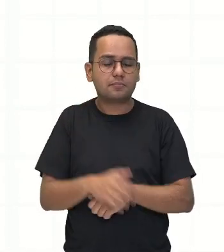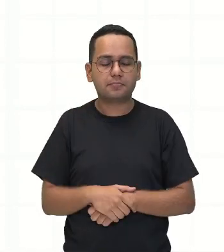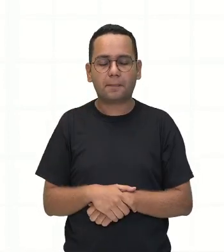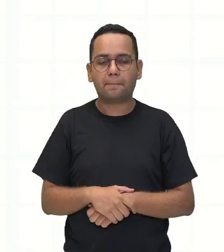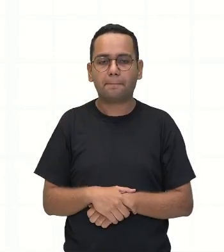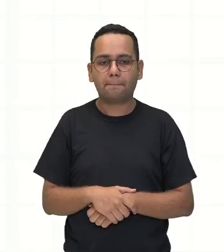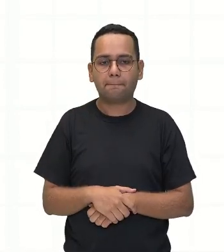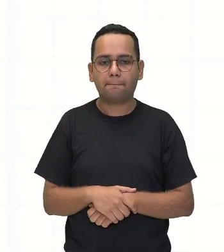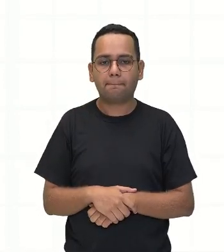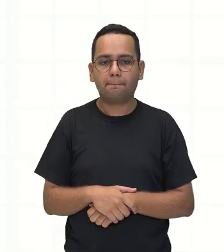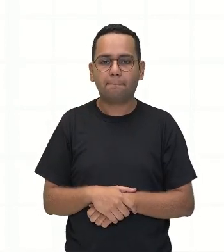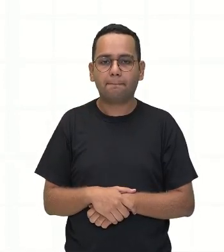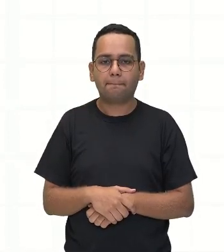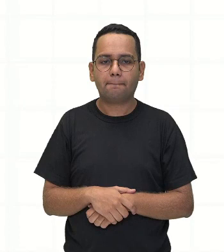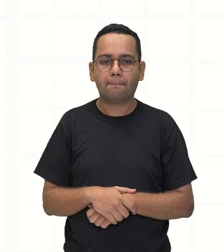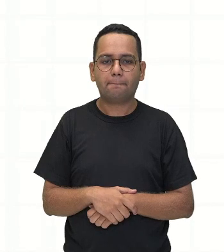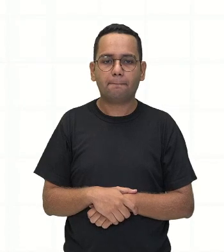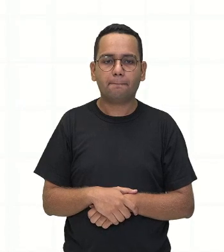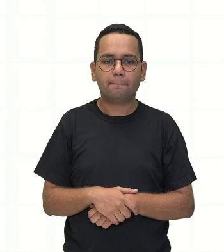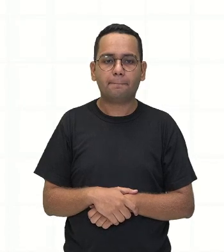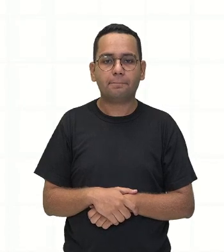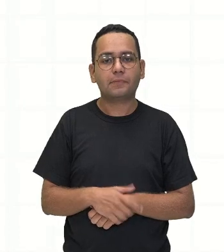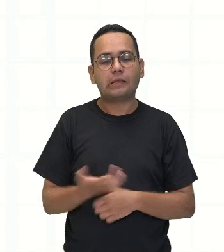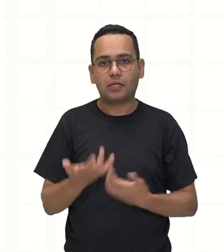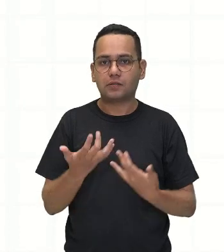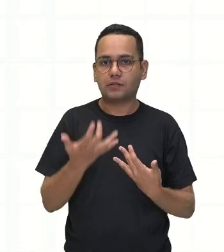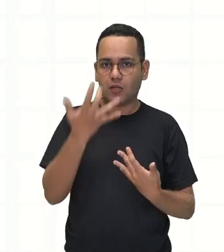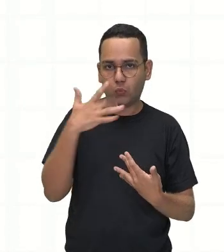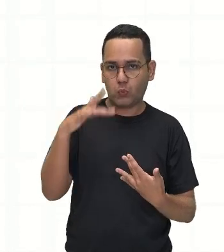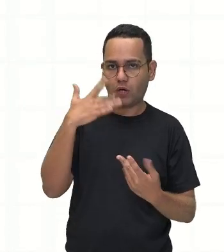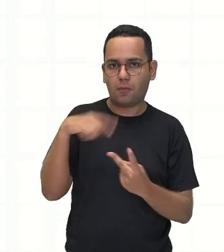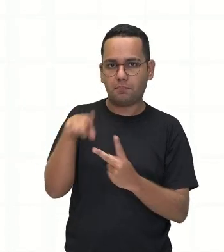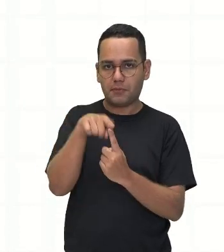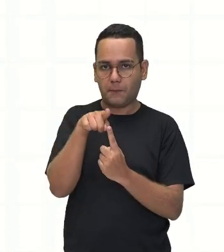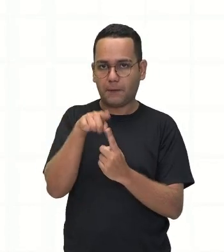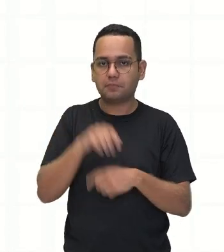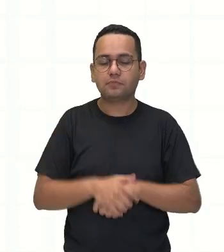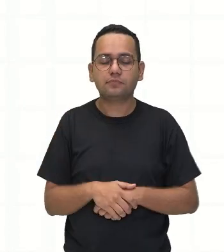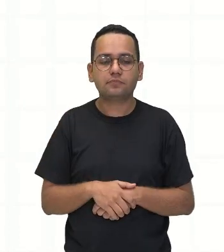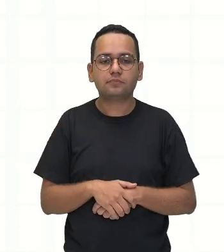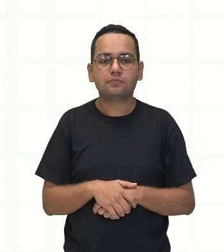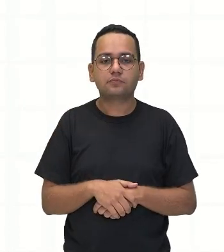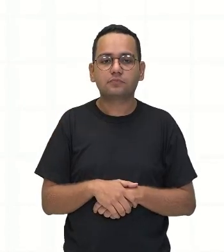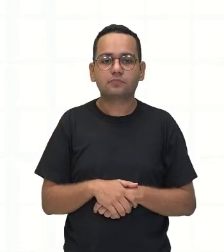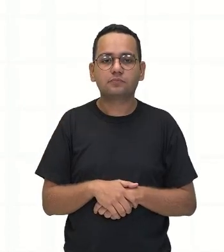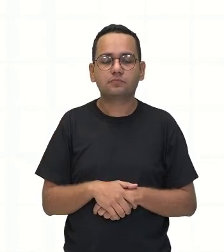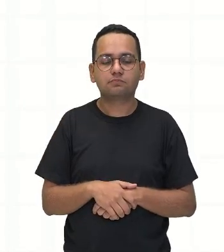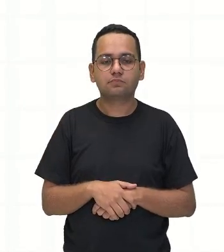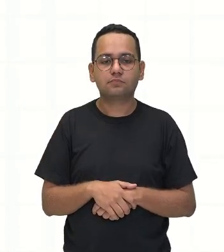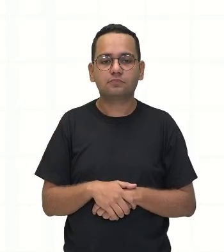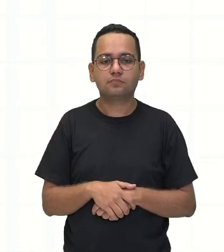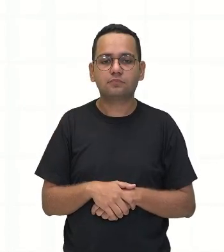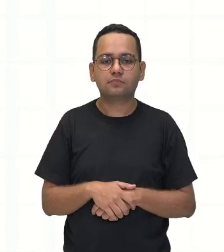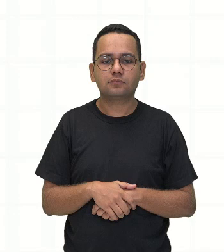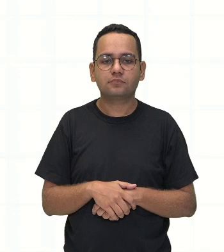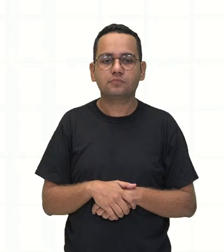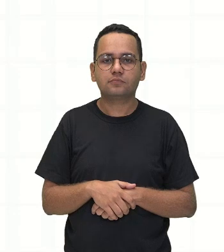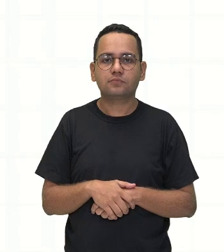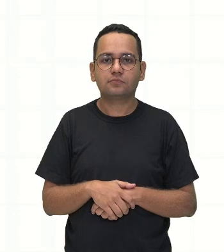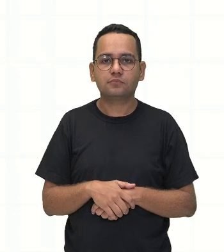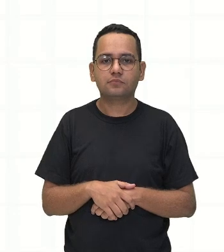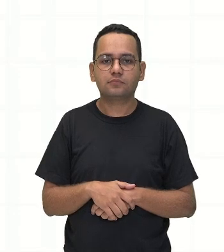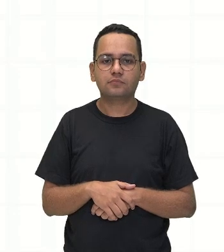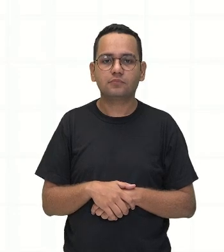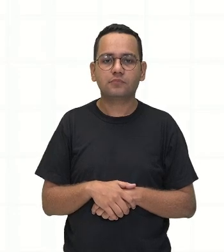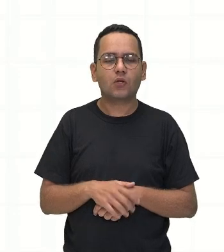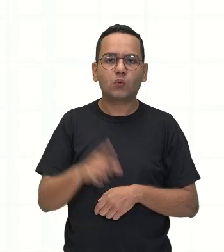uma delas aí são as fontes naturais, ó, aqueles que no dia a dia podem acontecer